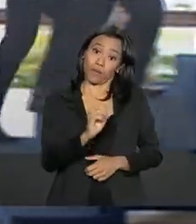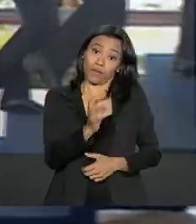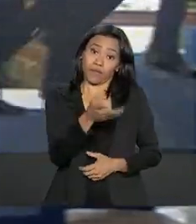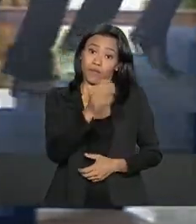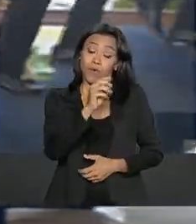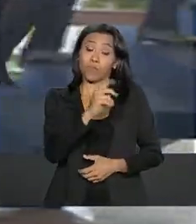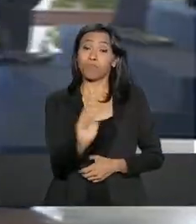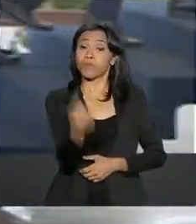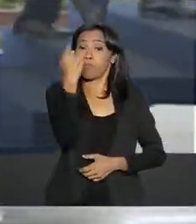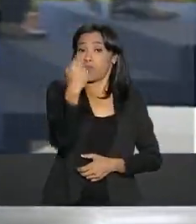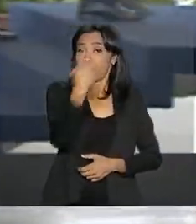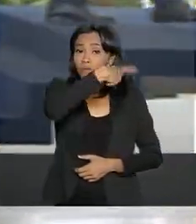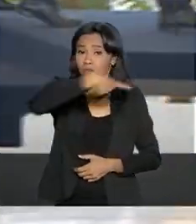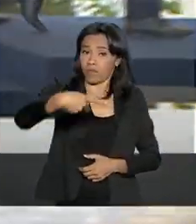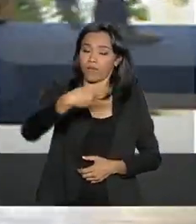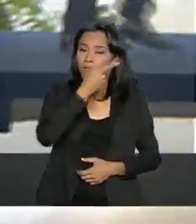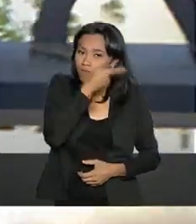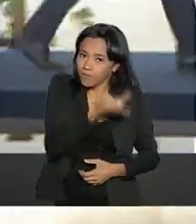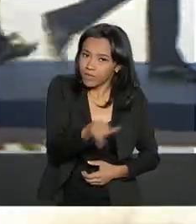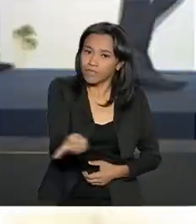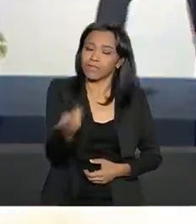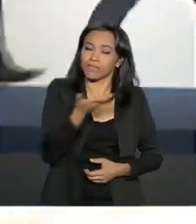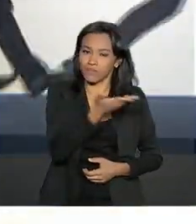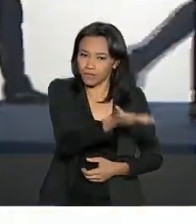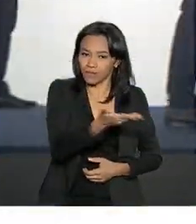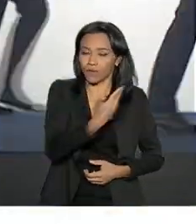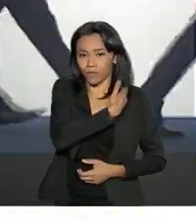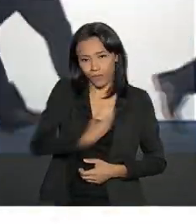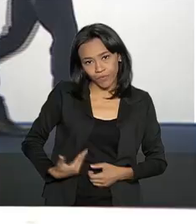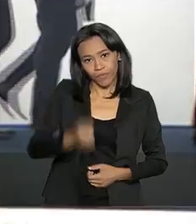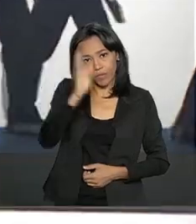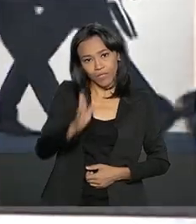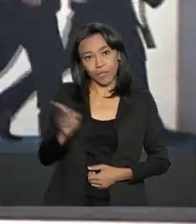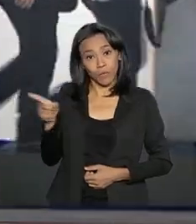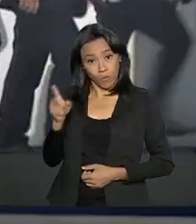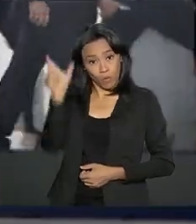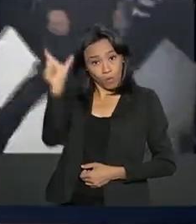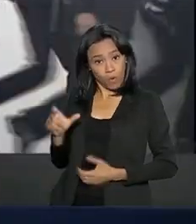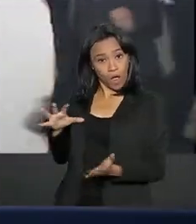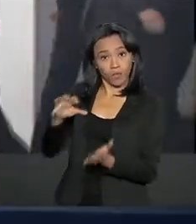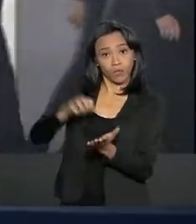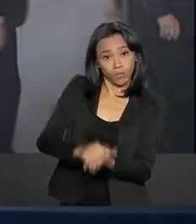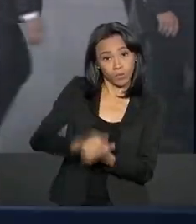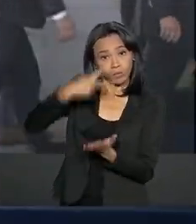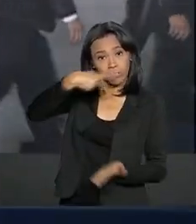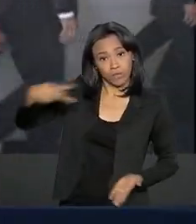governo brasileiro após a posse do presidente Jair Bolsonaro.